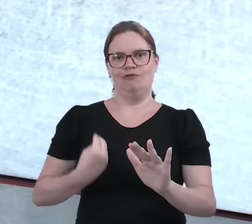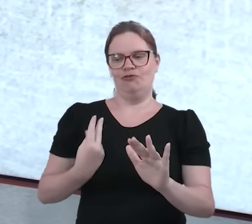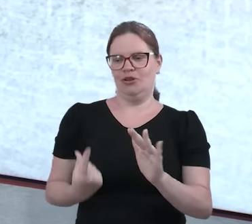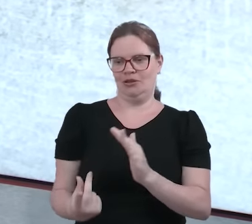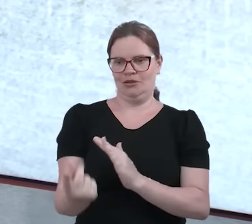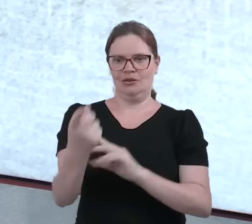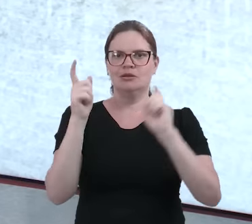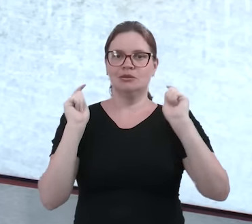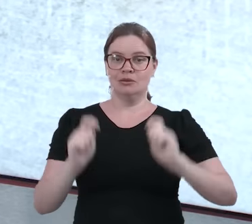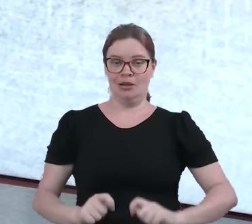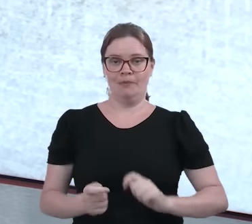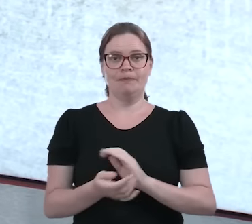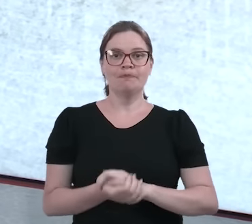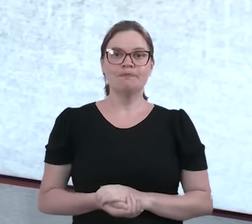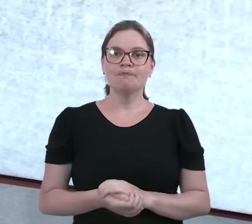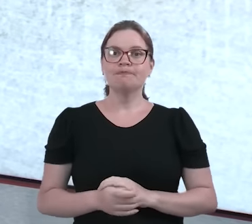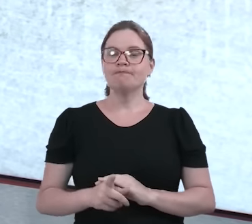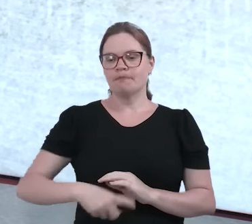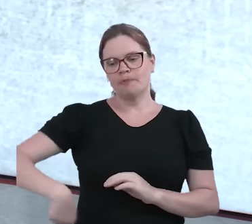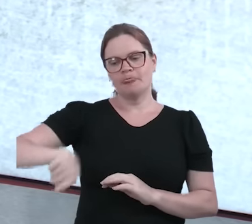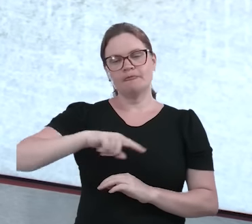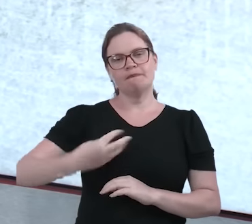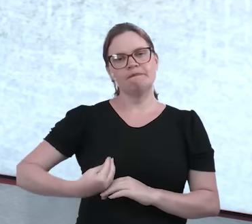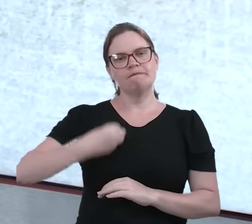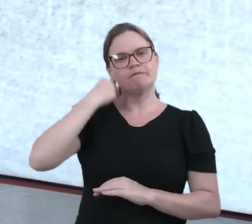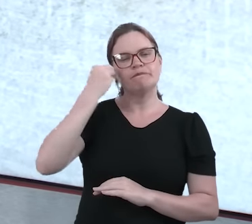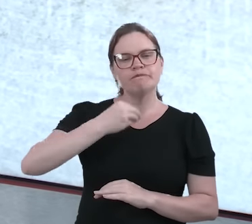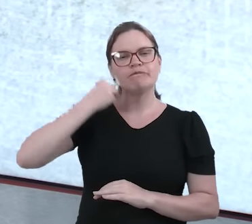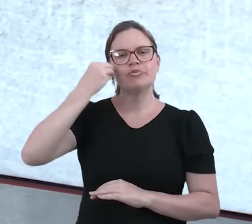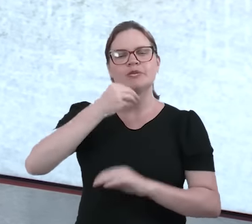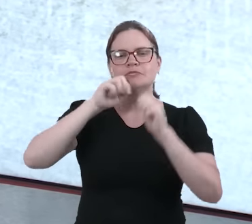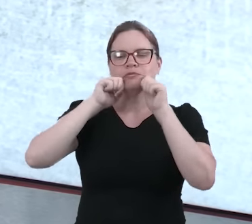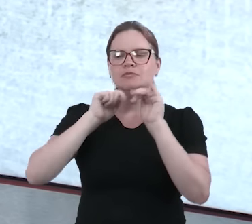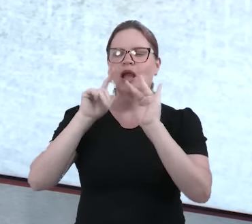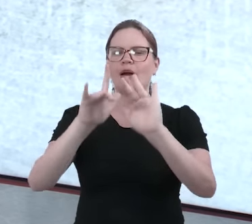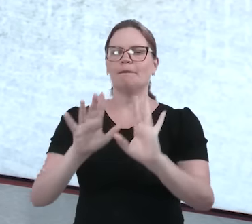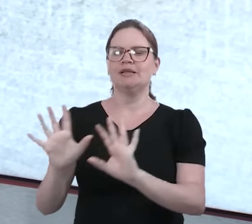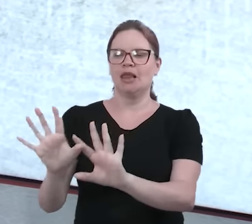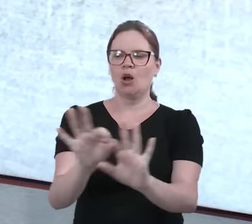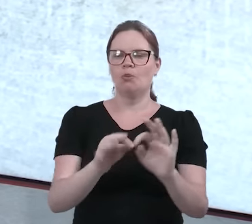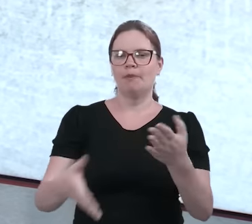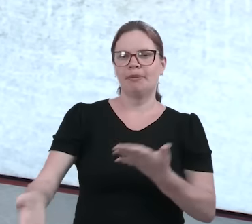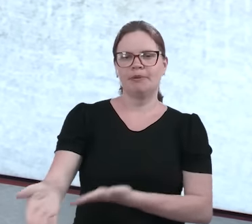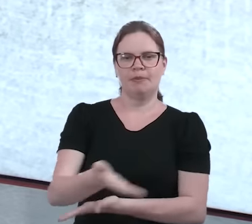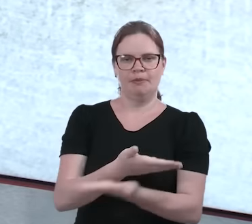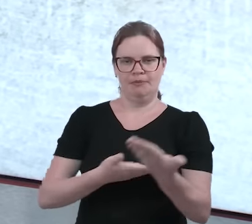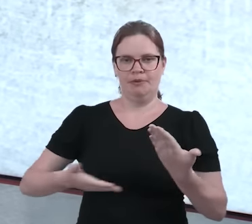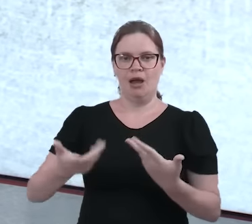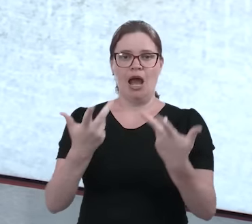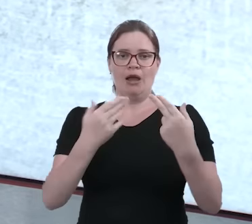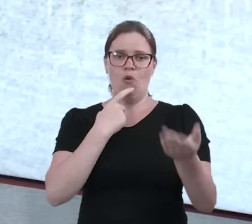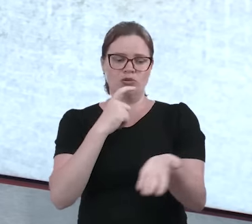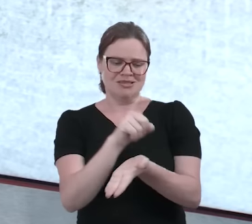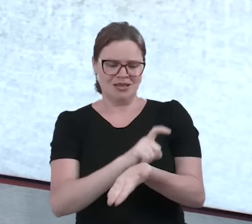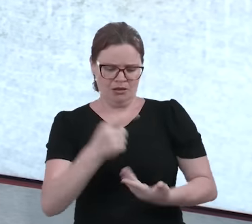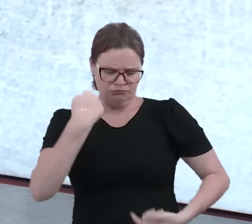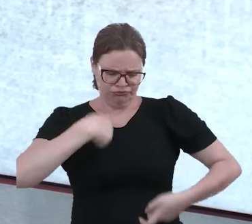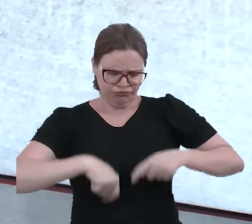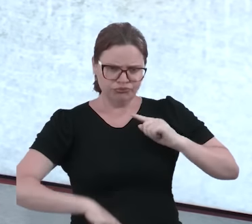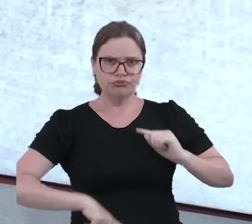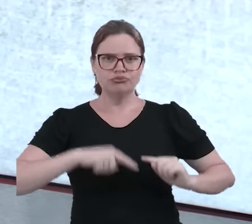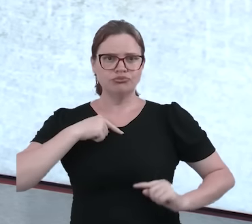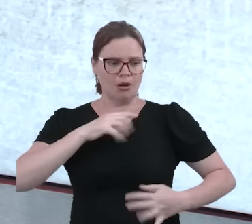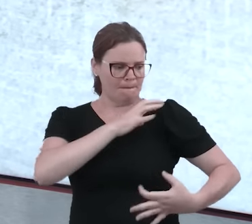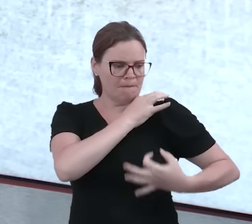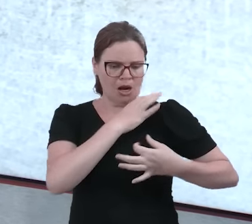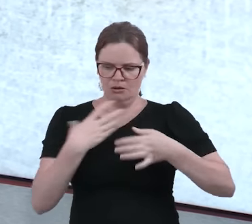Santo. Então eles desfrutam dos benefícios da integração ao corpo. Essa integração une os